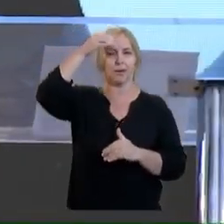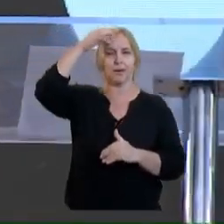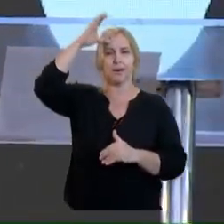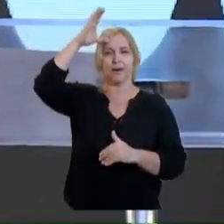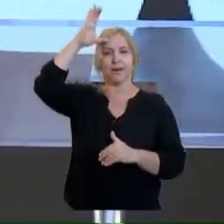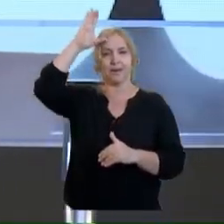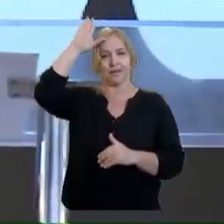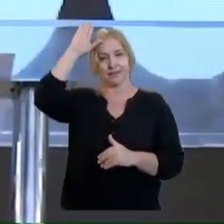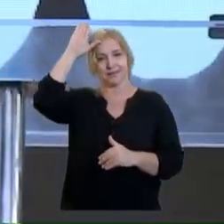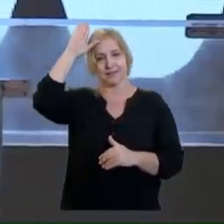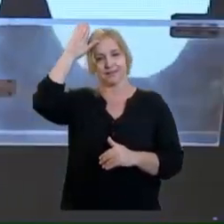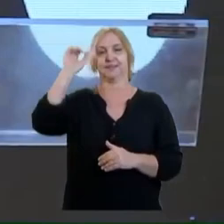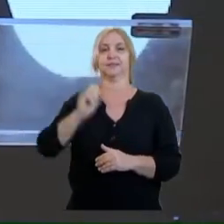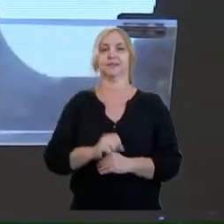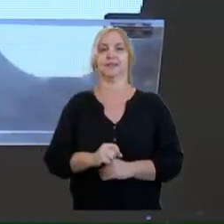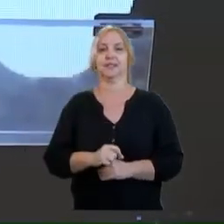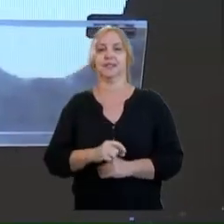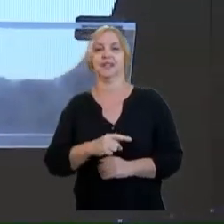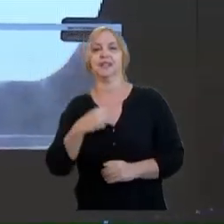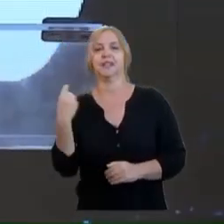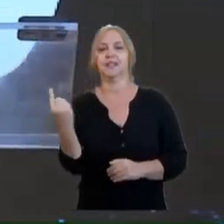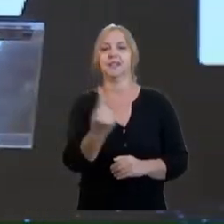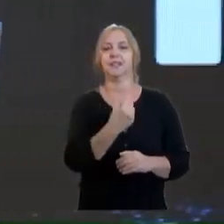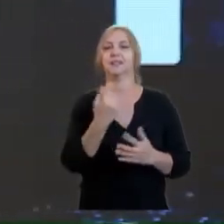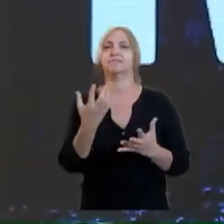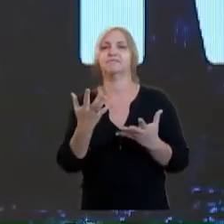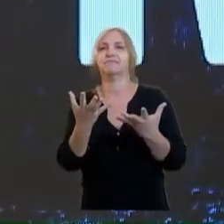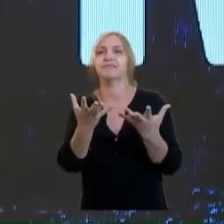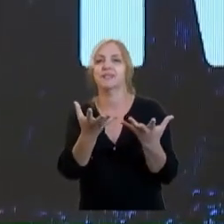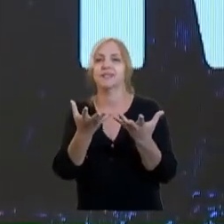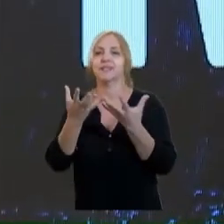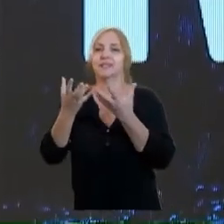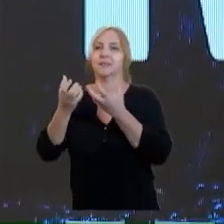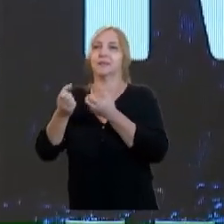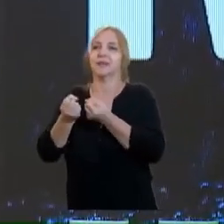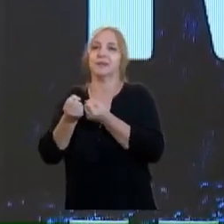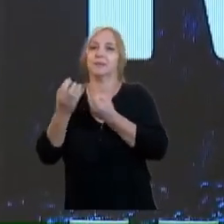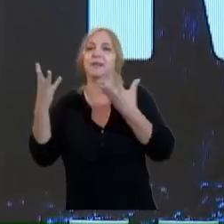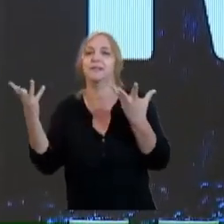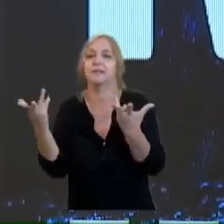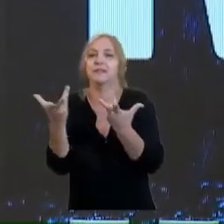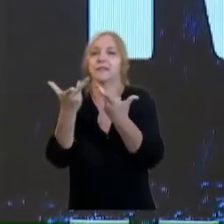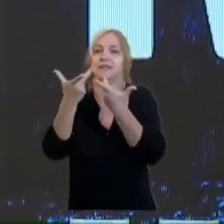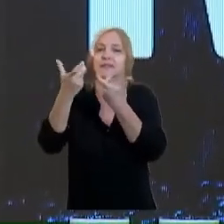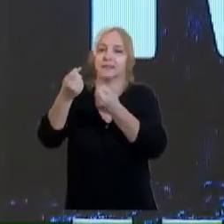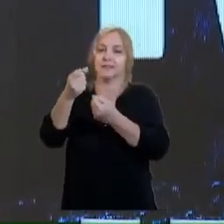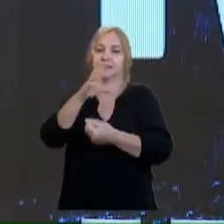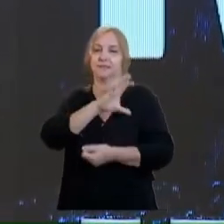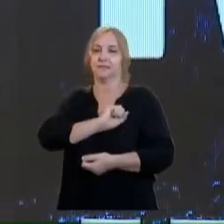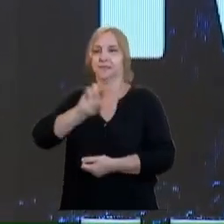sejais tomados de toda a plenitude de Deus.